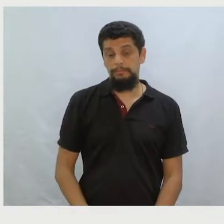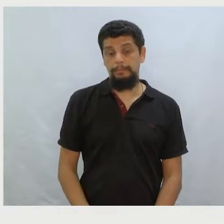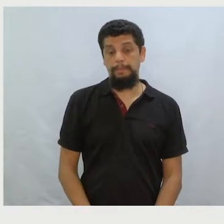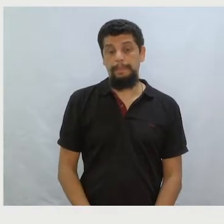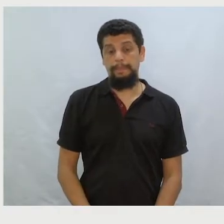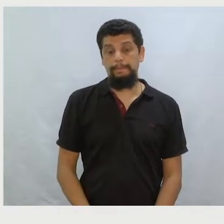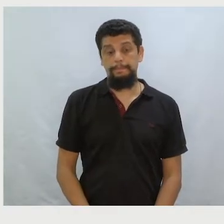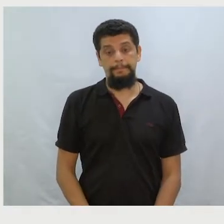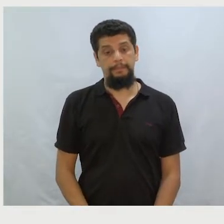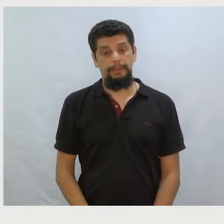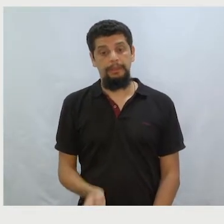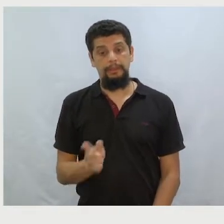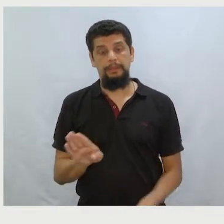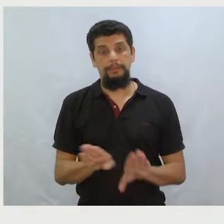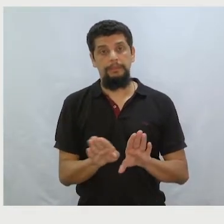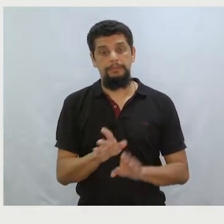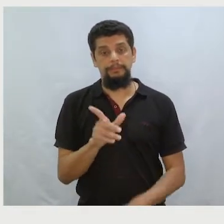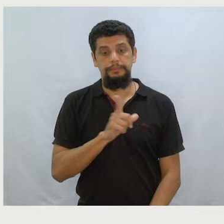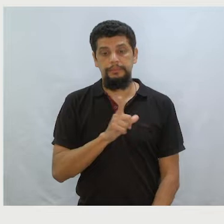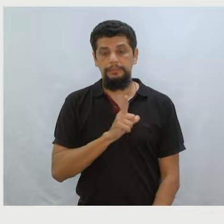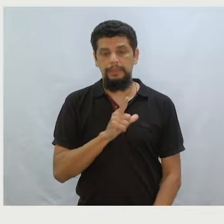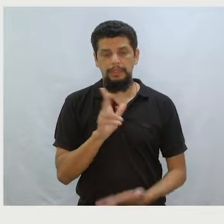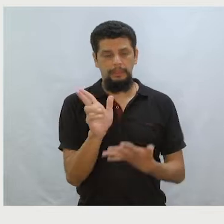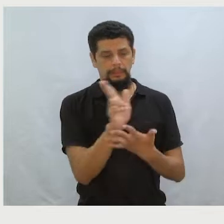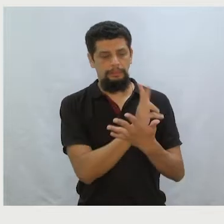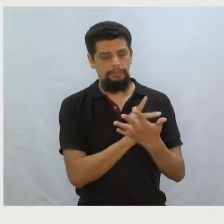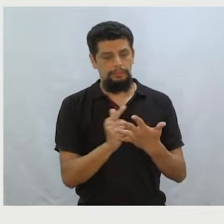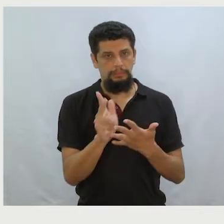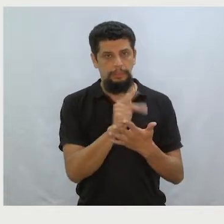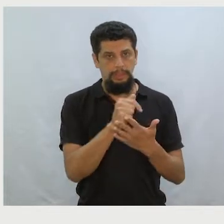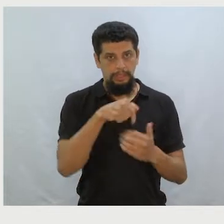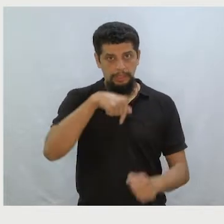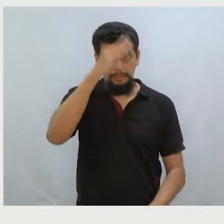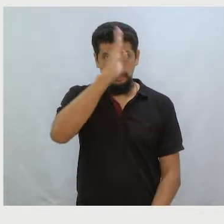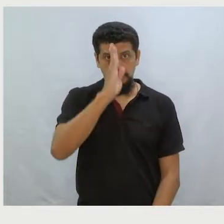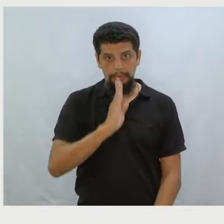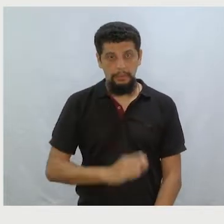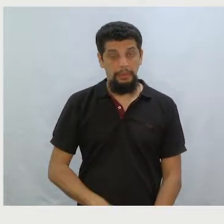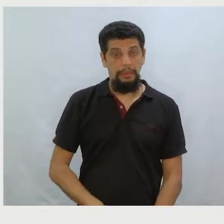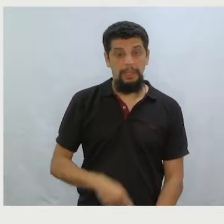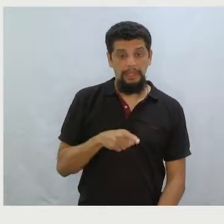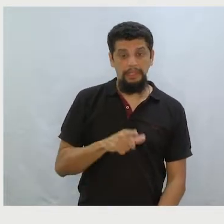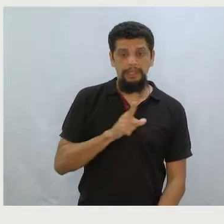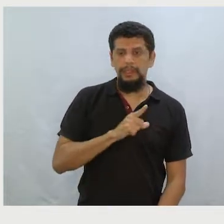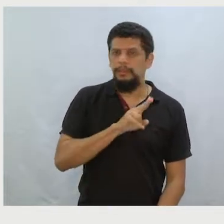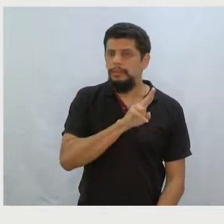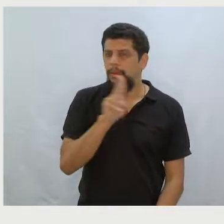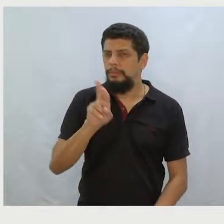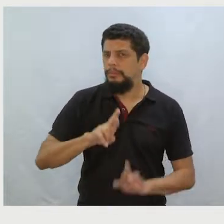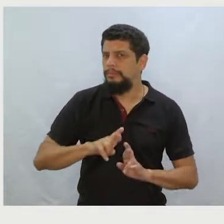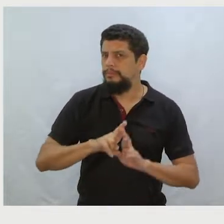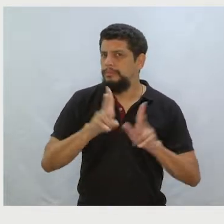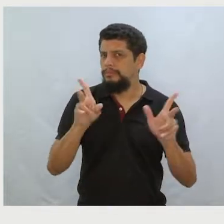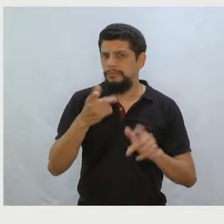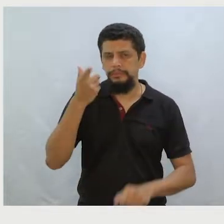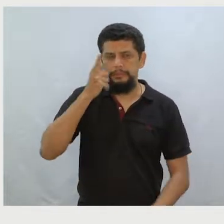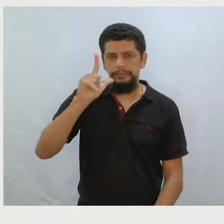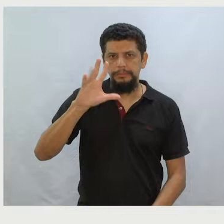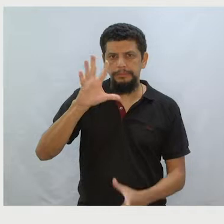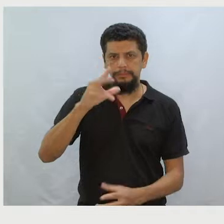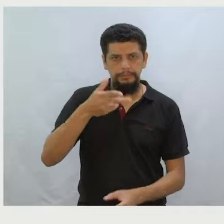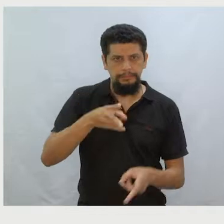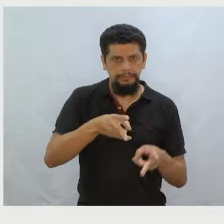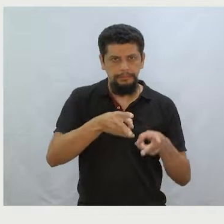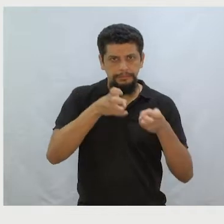1965 nós temos é escritor e ilustrador brasileiro olha só ele tem esse nome a gente consegue